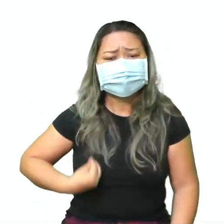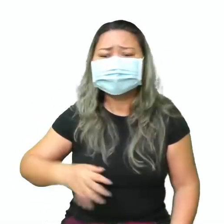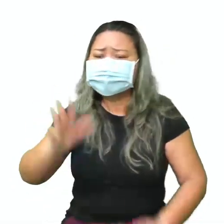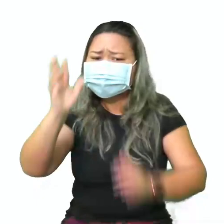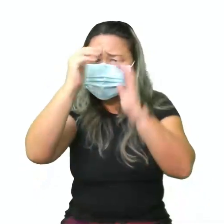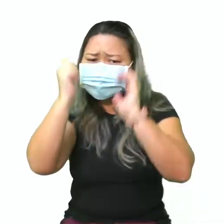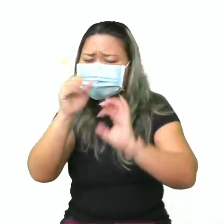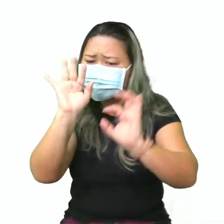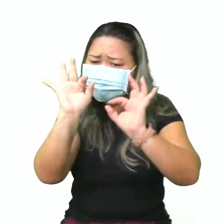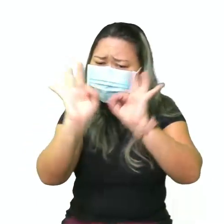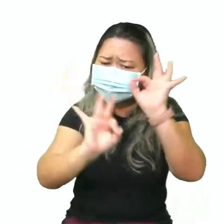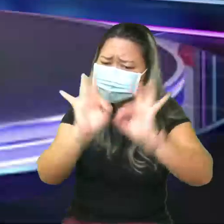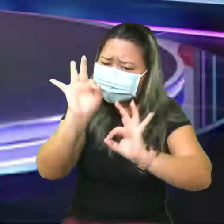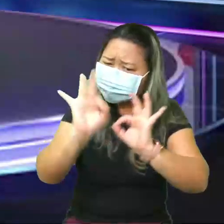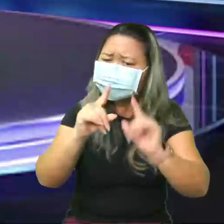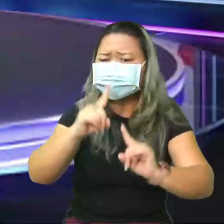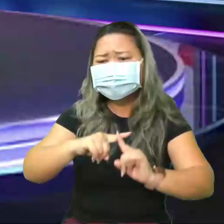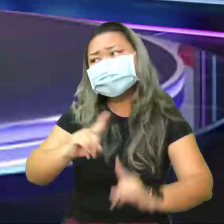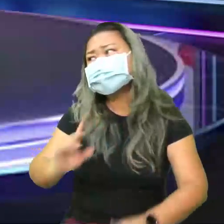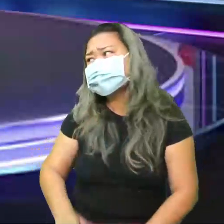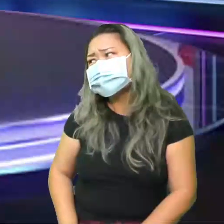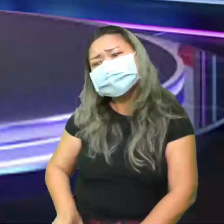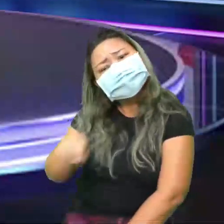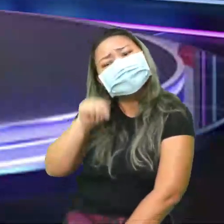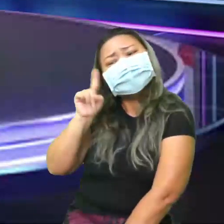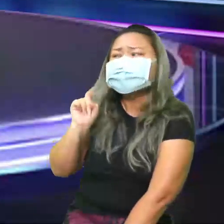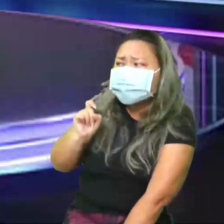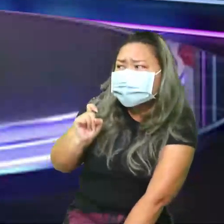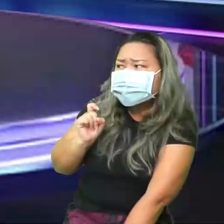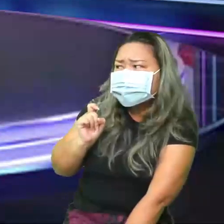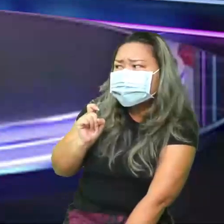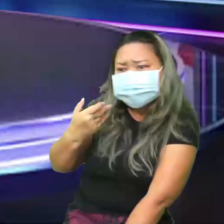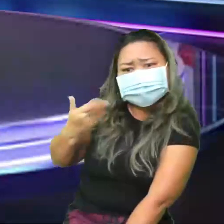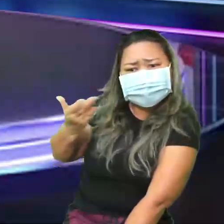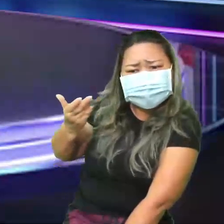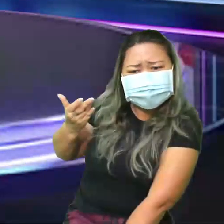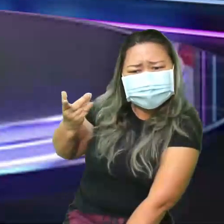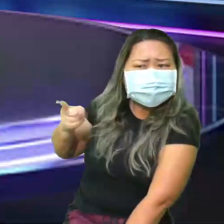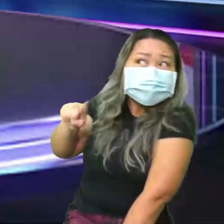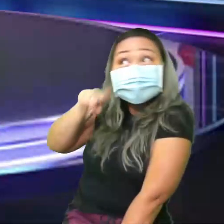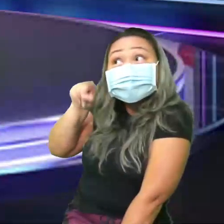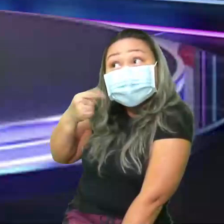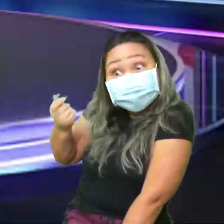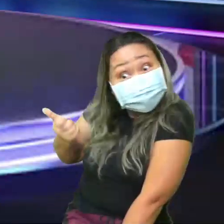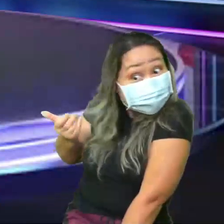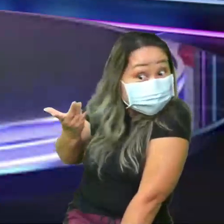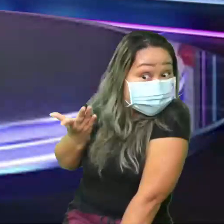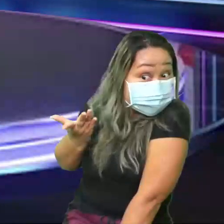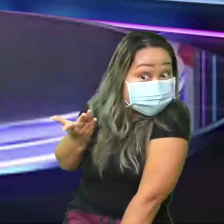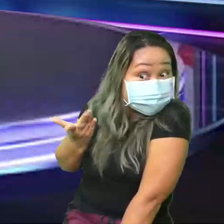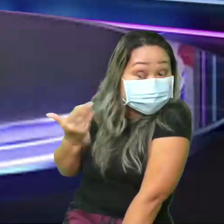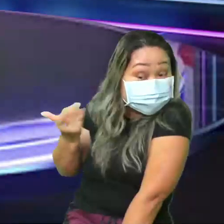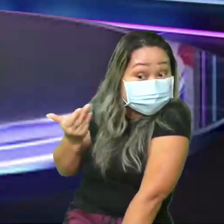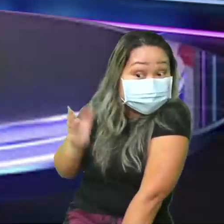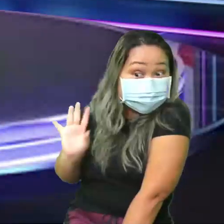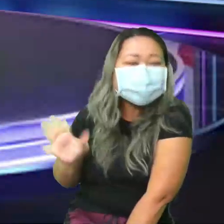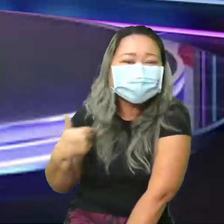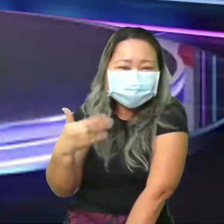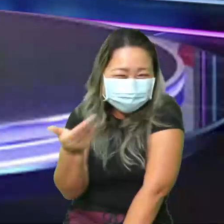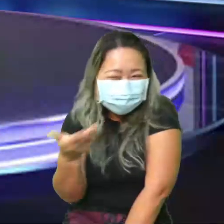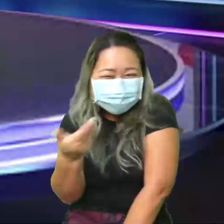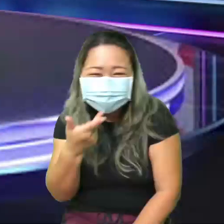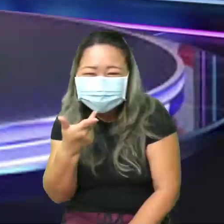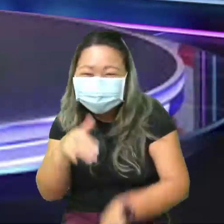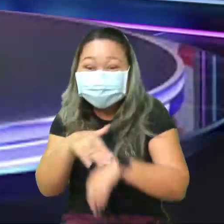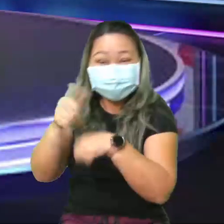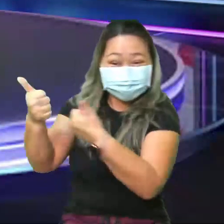energia, geração de energia, e a gente vai dando os nomes, né, a cada um delas. Processo fotossintético,